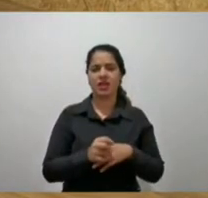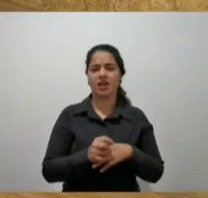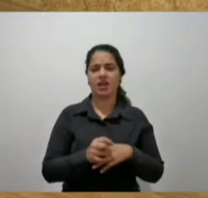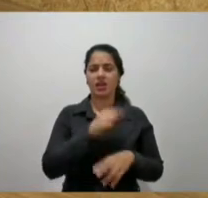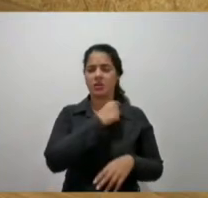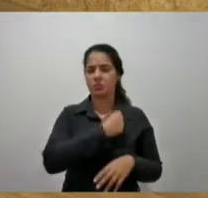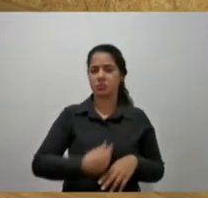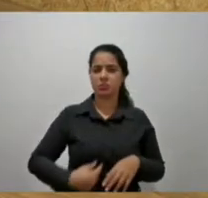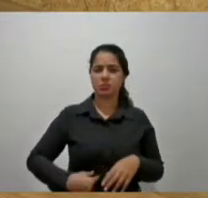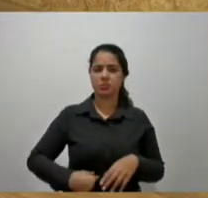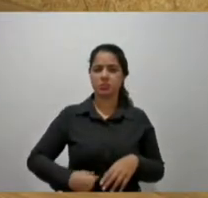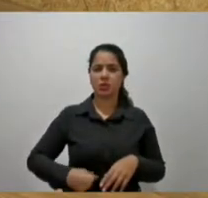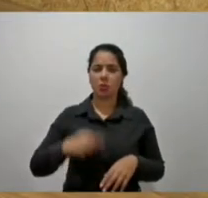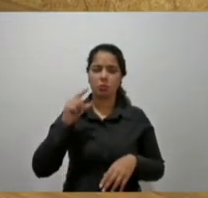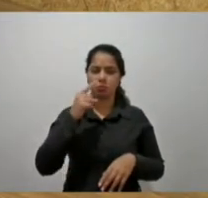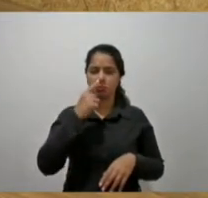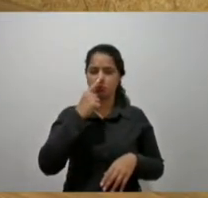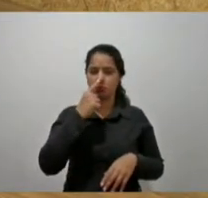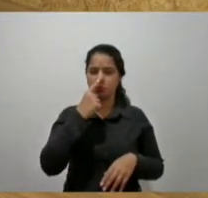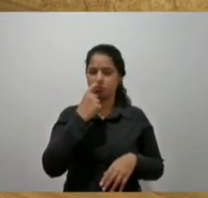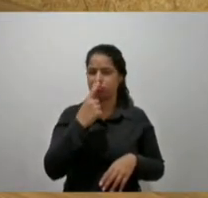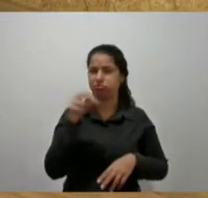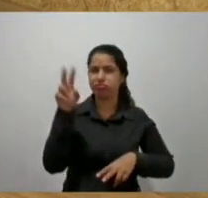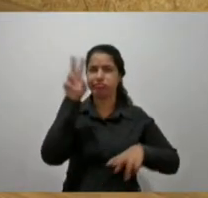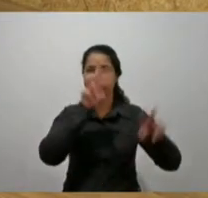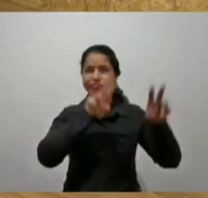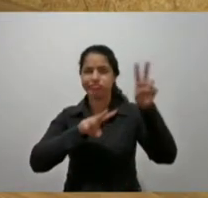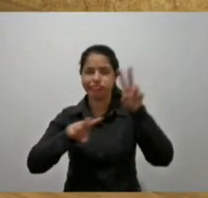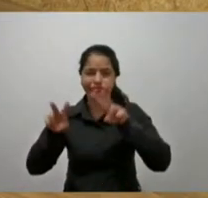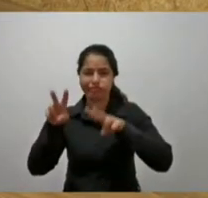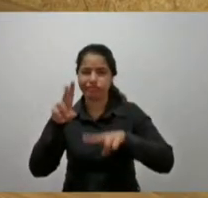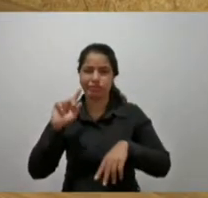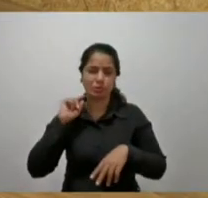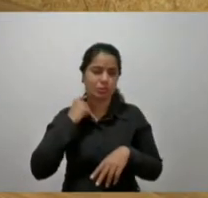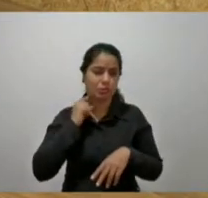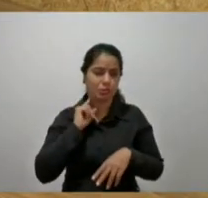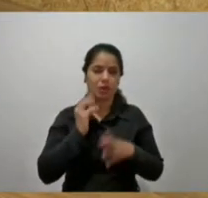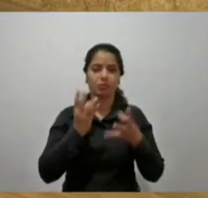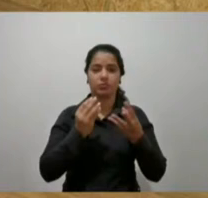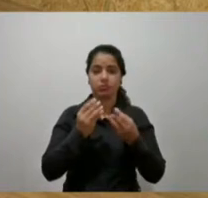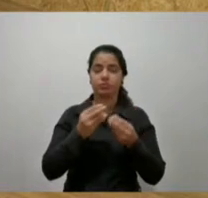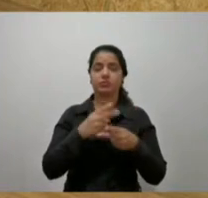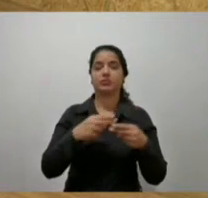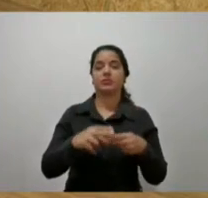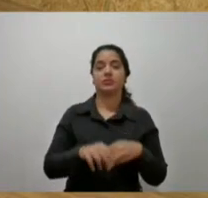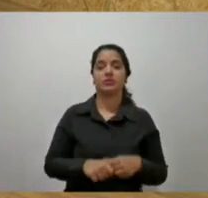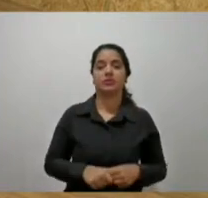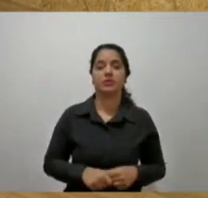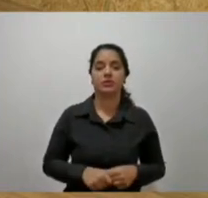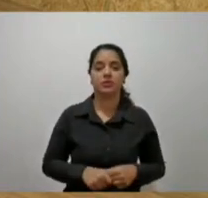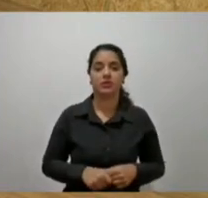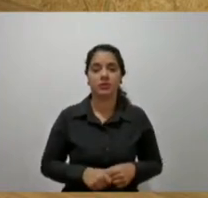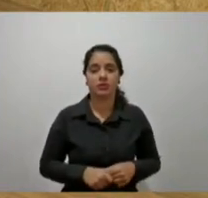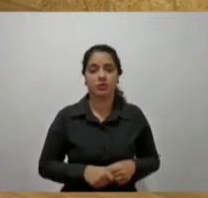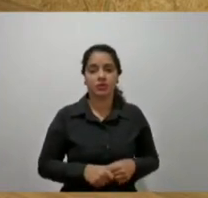naquele aspecto de que, tipo, sabe, assim, tipo, os mercados emergentes chegaram tarde nessa questão,